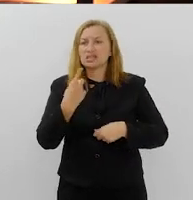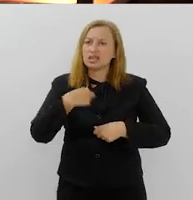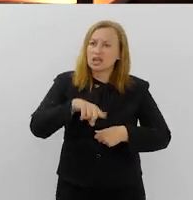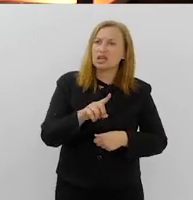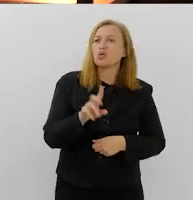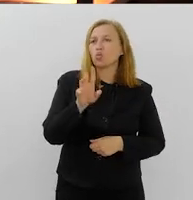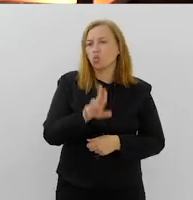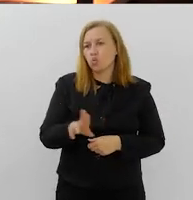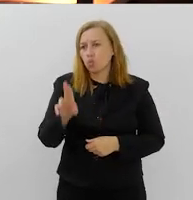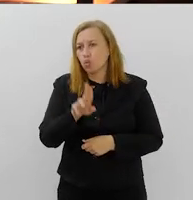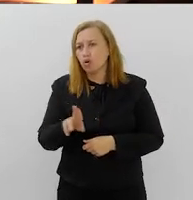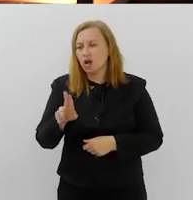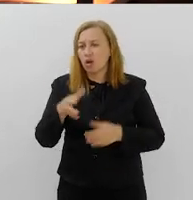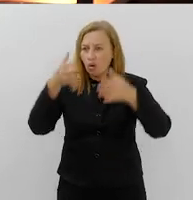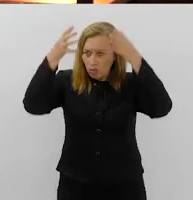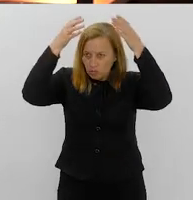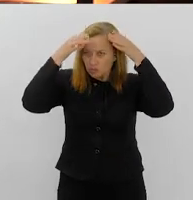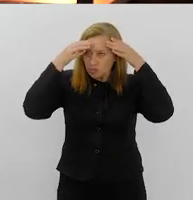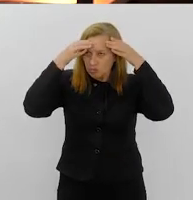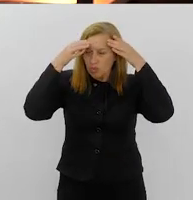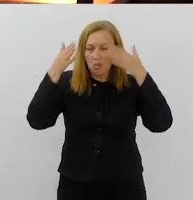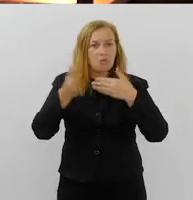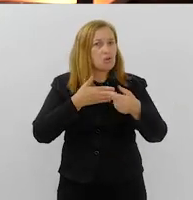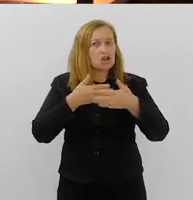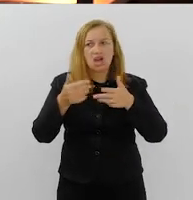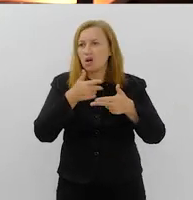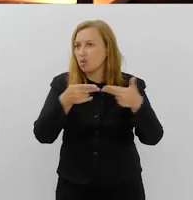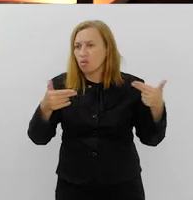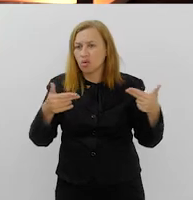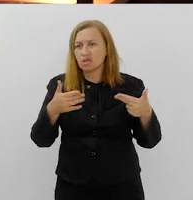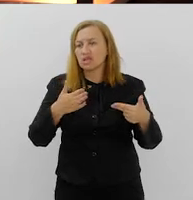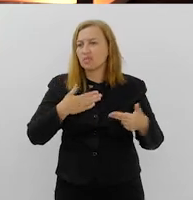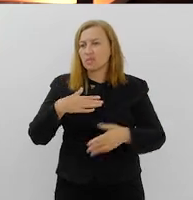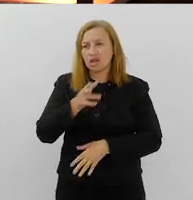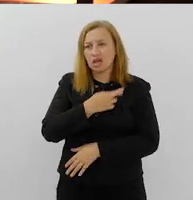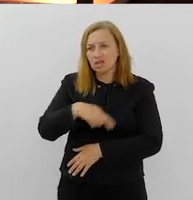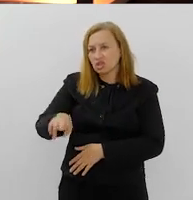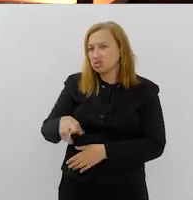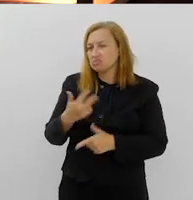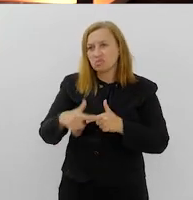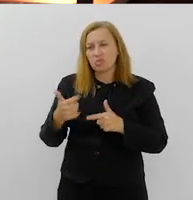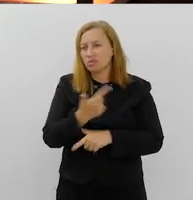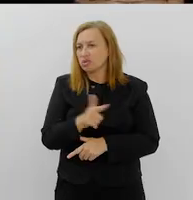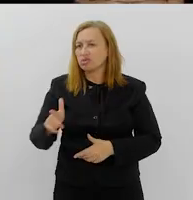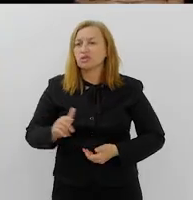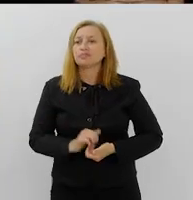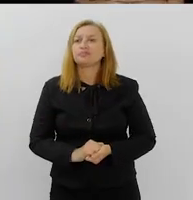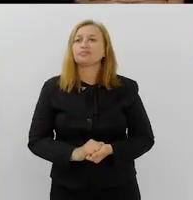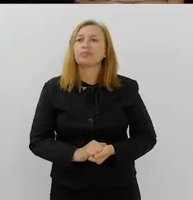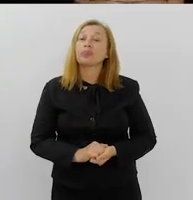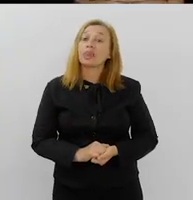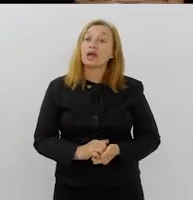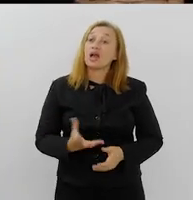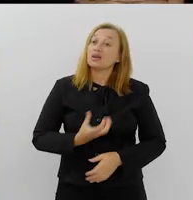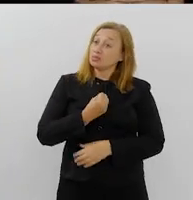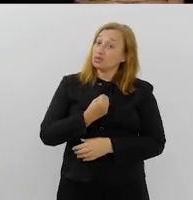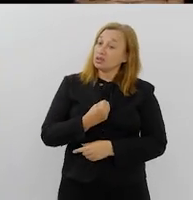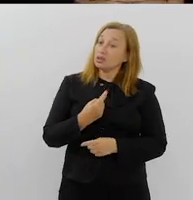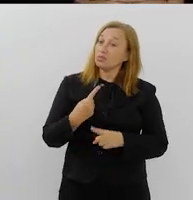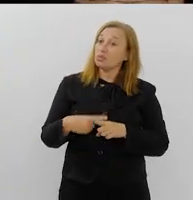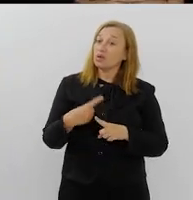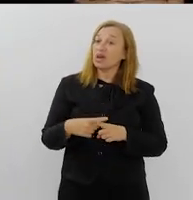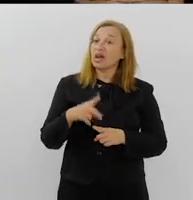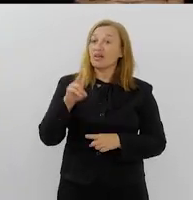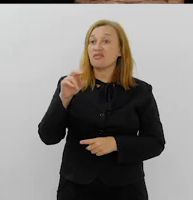podia usar turbante, boné, o que fosse da minha religião, sem problema nenhum. O que é uma